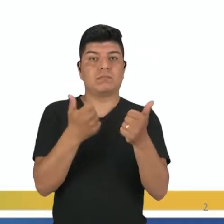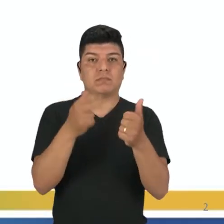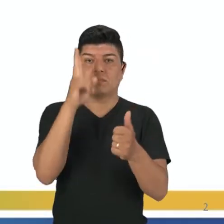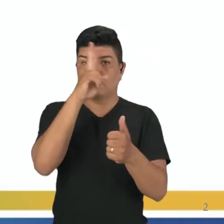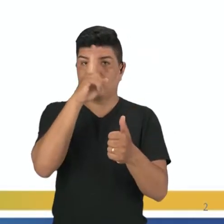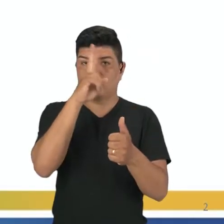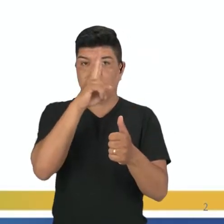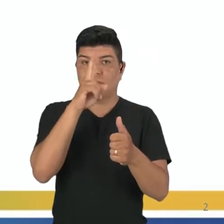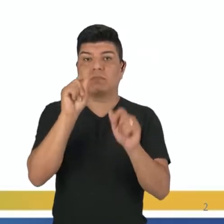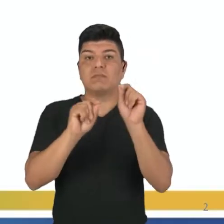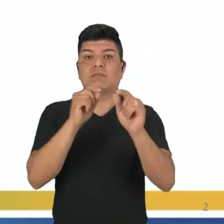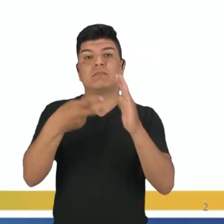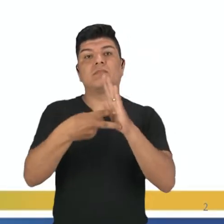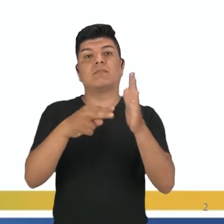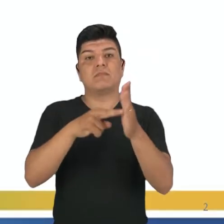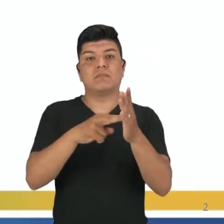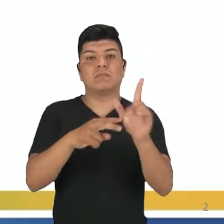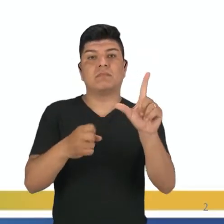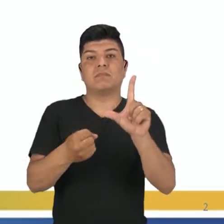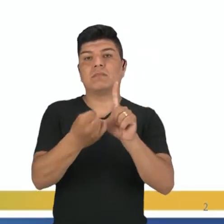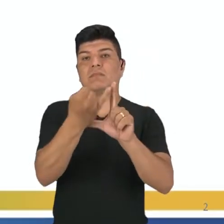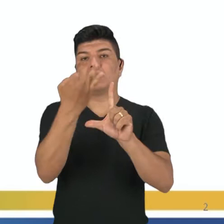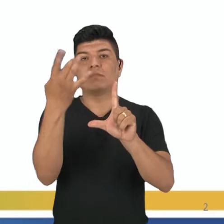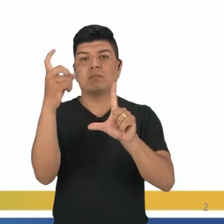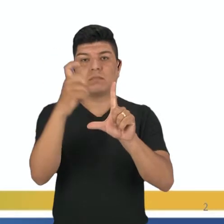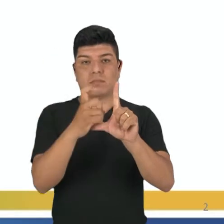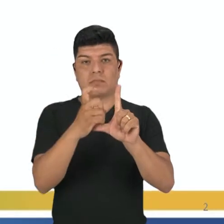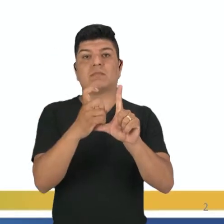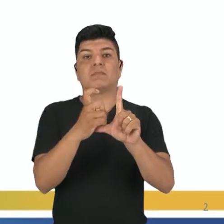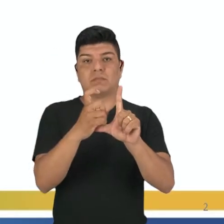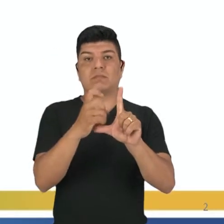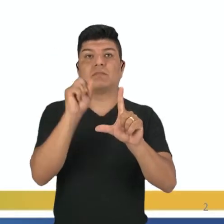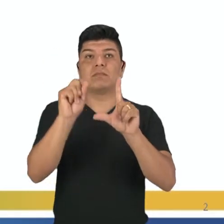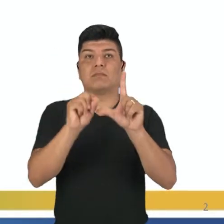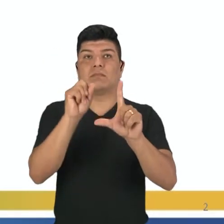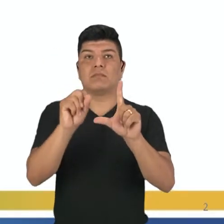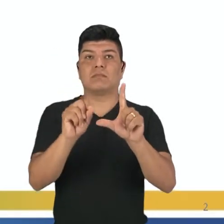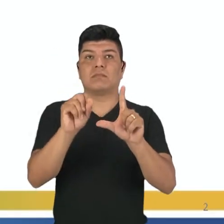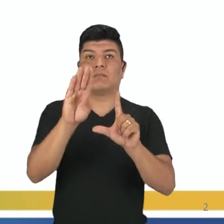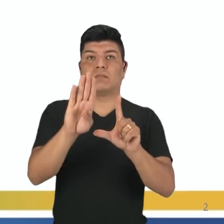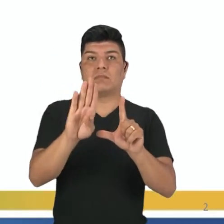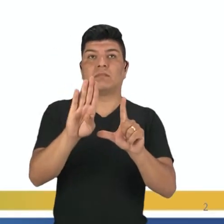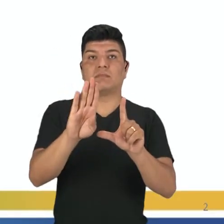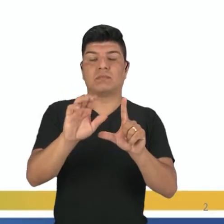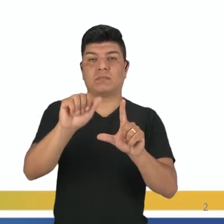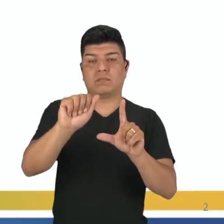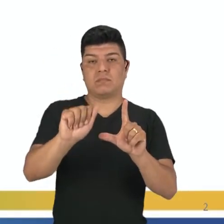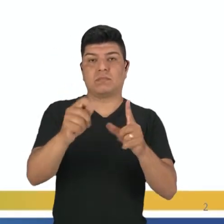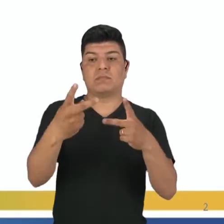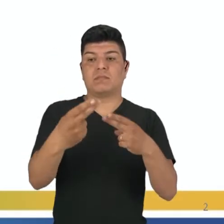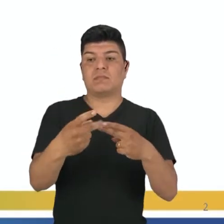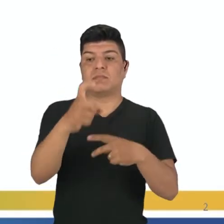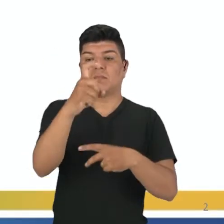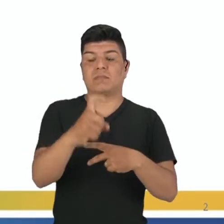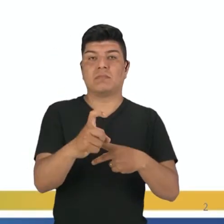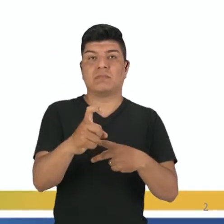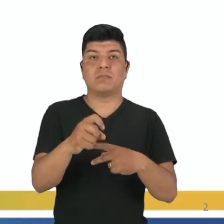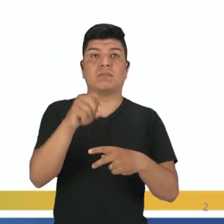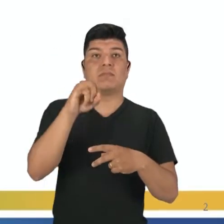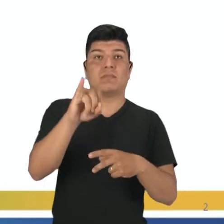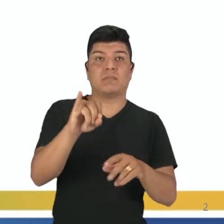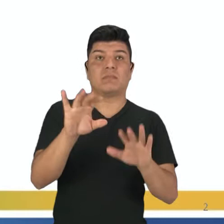Lembra da definição de logaritmo? Então tá aí, Logaritmo de b na base a igual a x, se somente